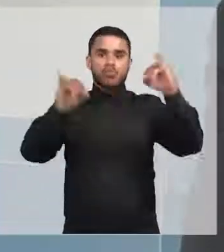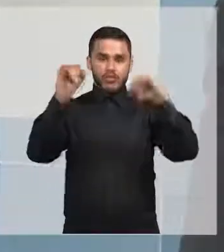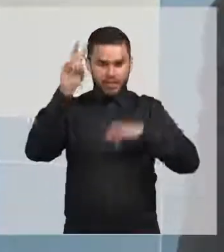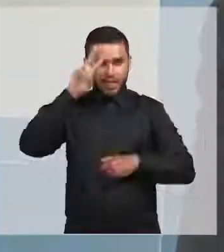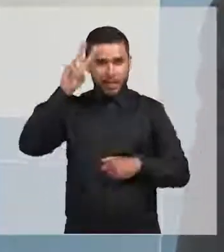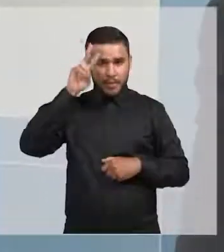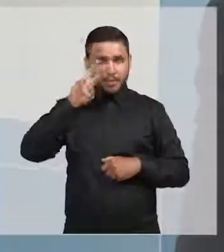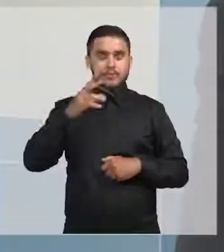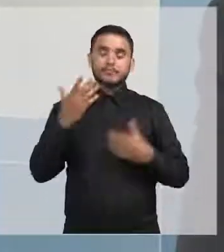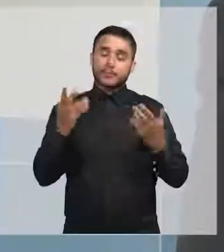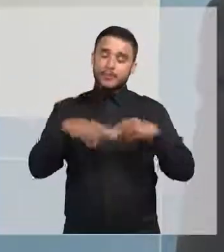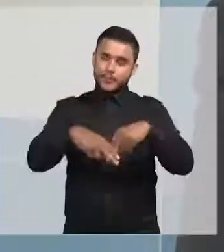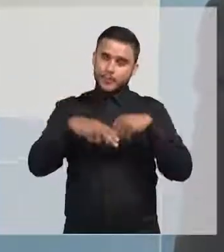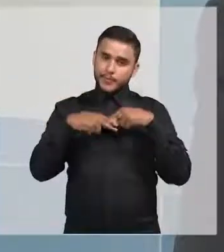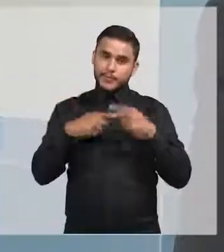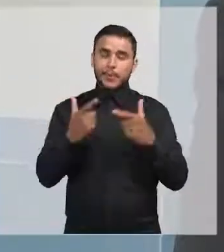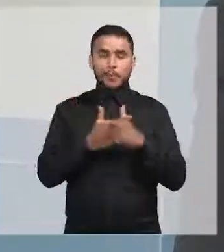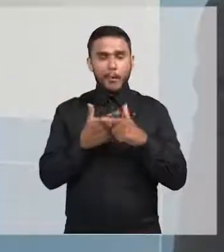Luiz, esse ano de